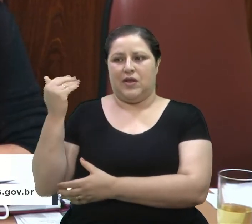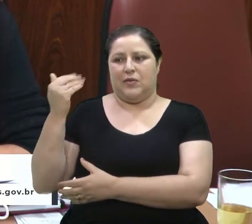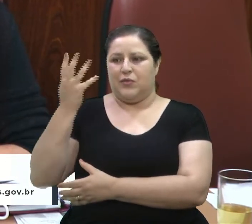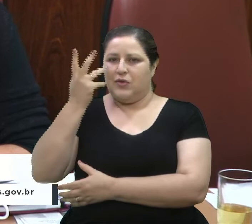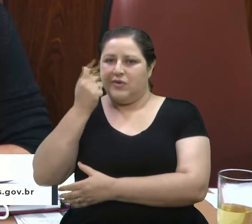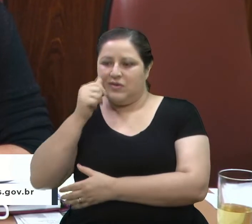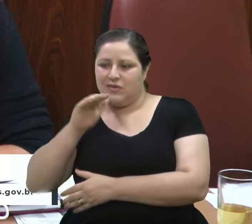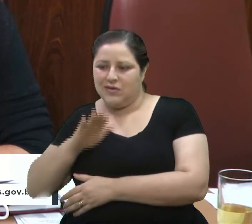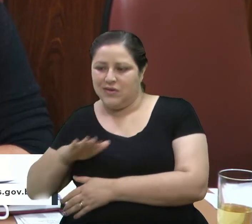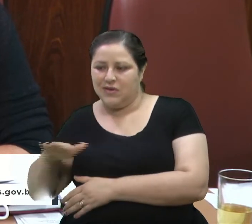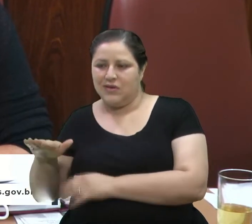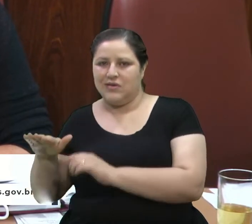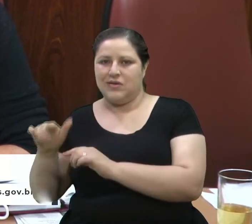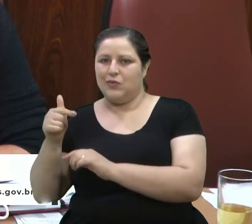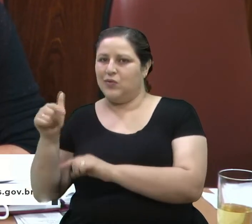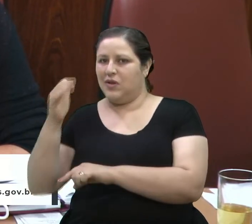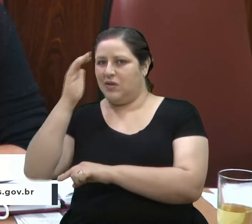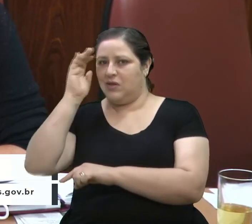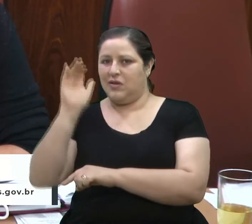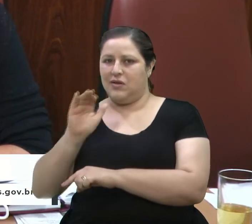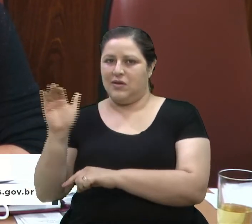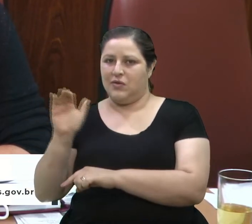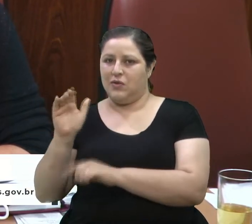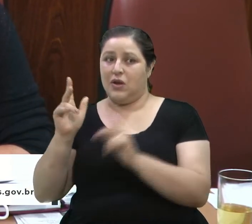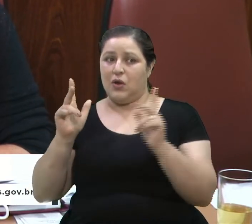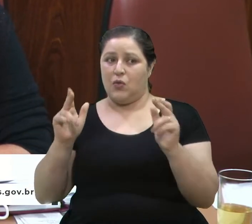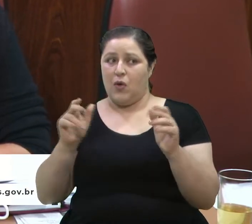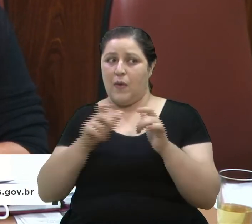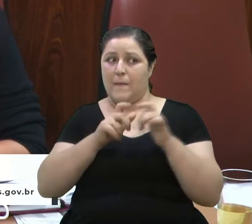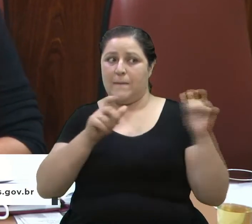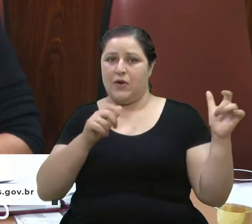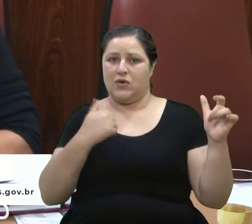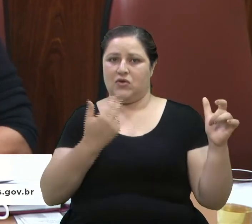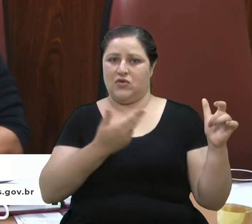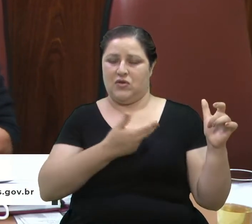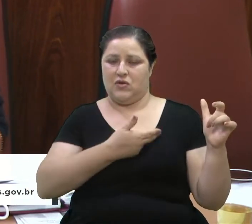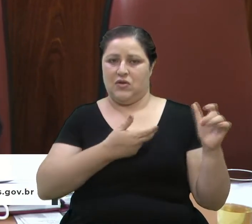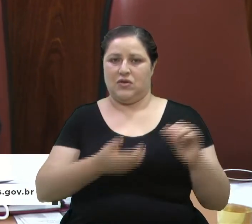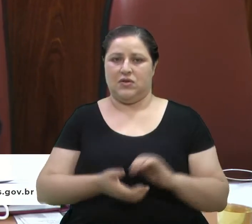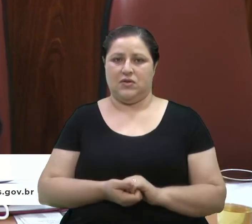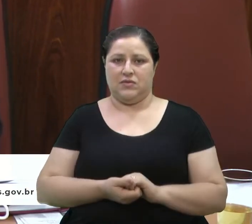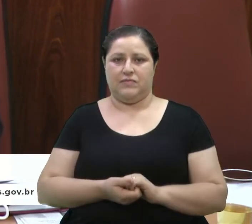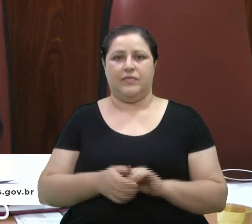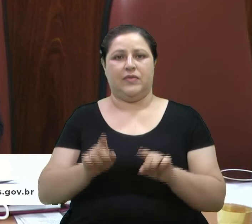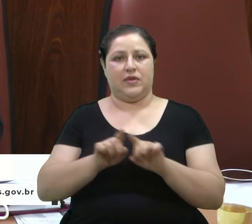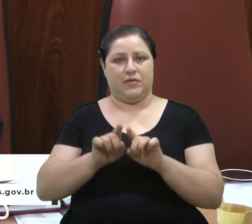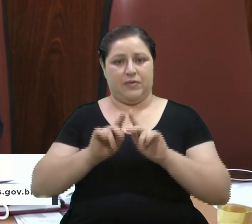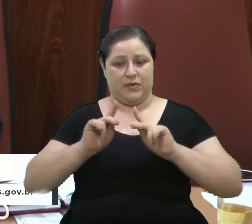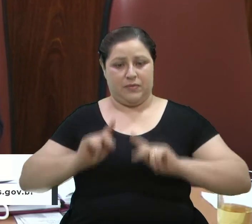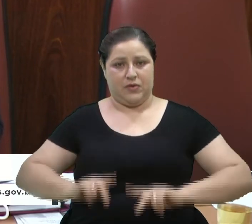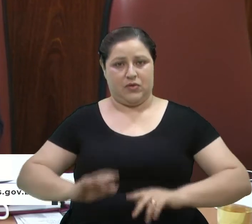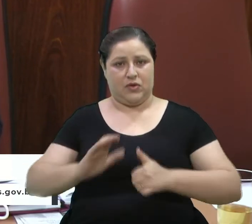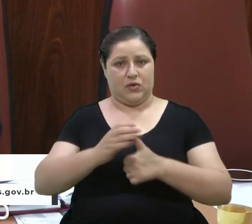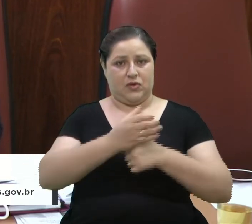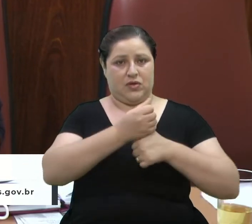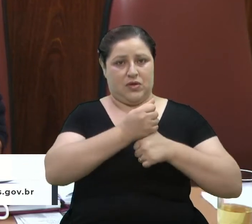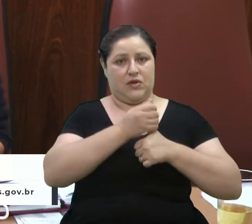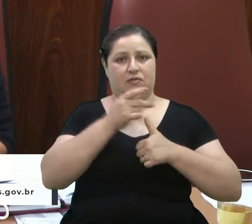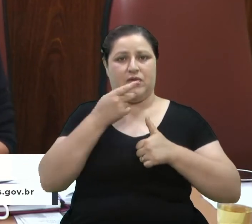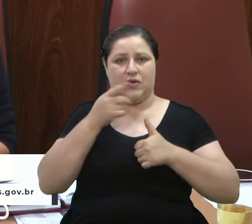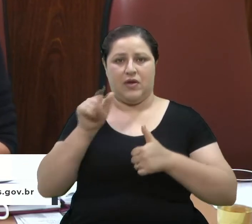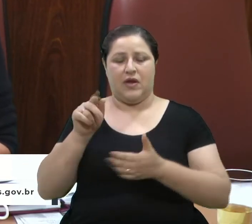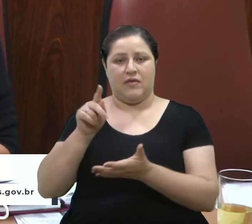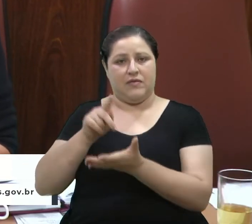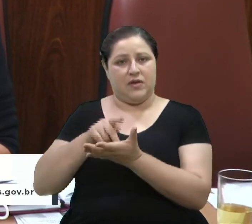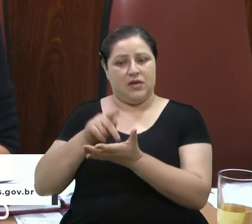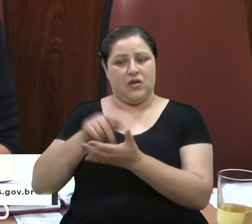sempre muito tranquila, como a maioria de nós aqui. Os próprios conselheiros colocaram, e isso é um fato,